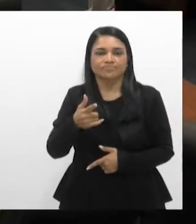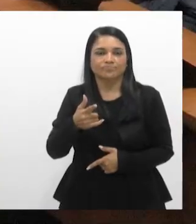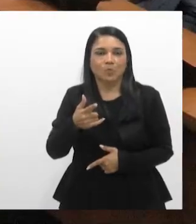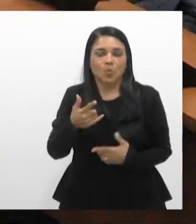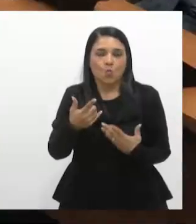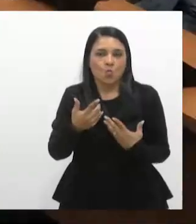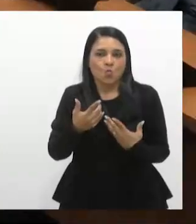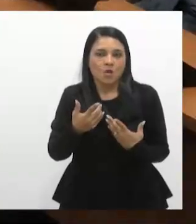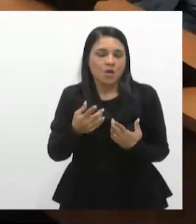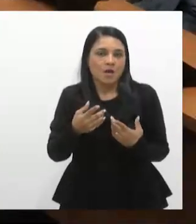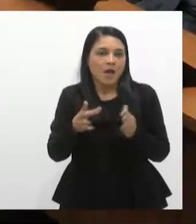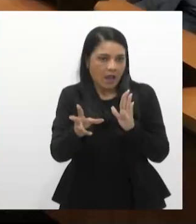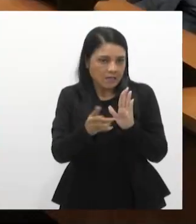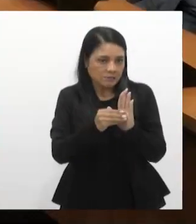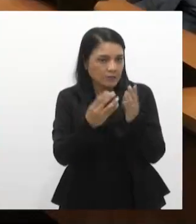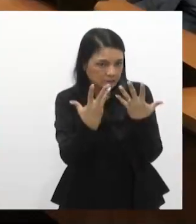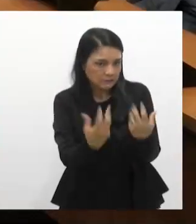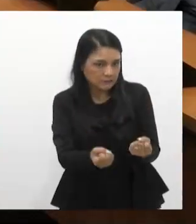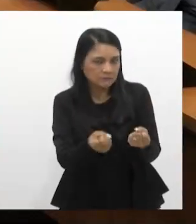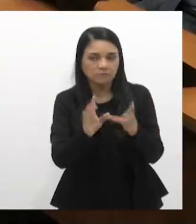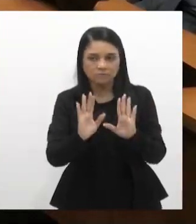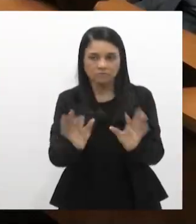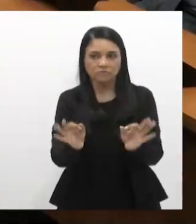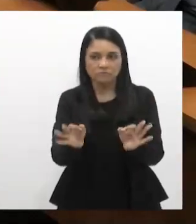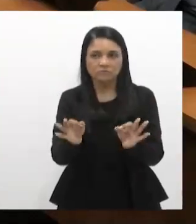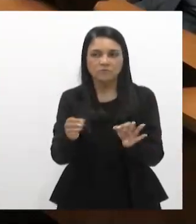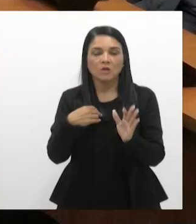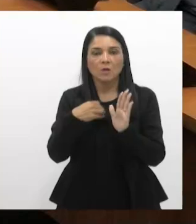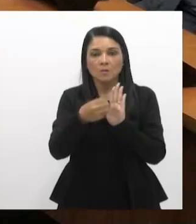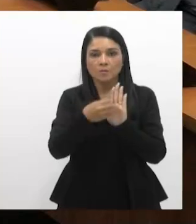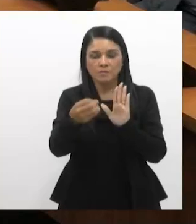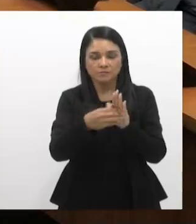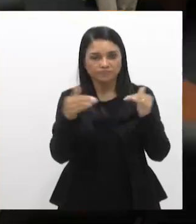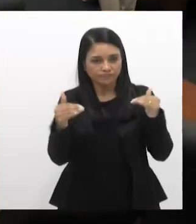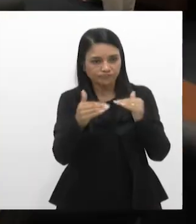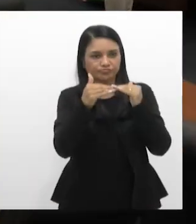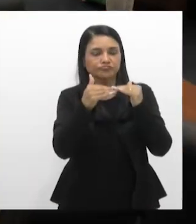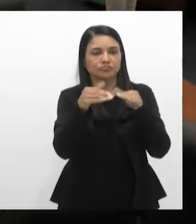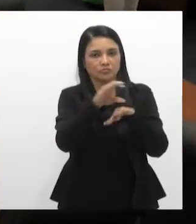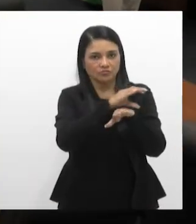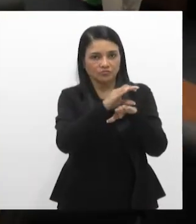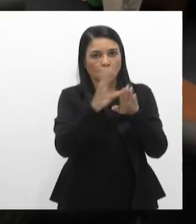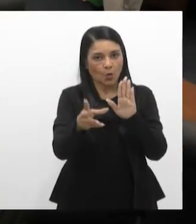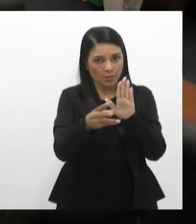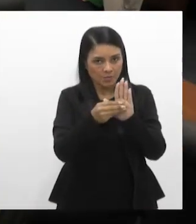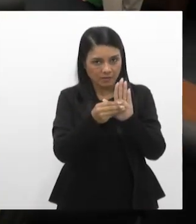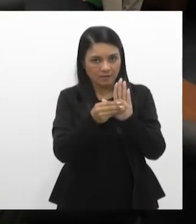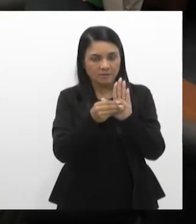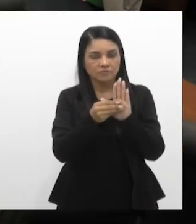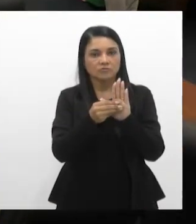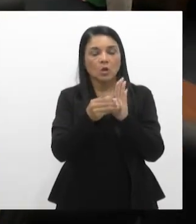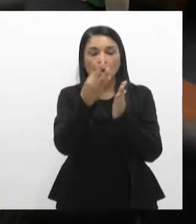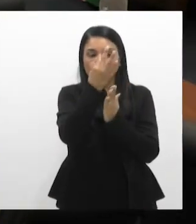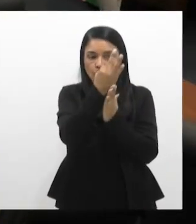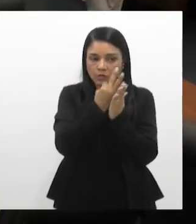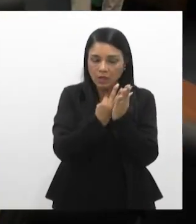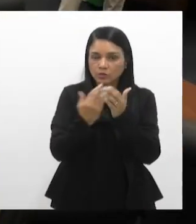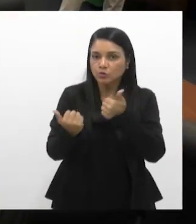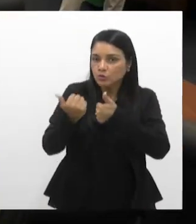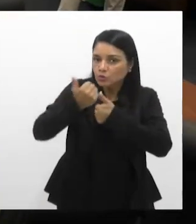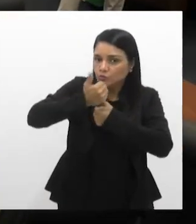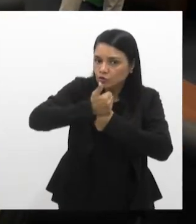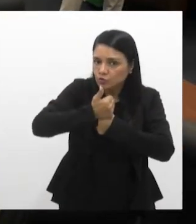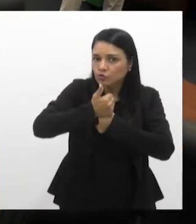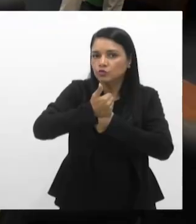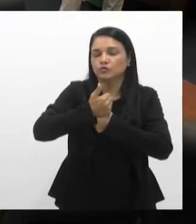as demais emendas sim. Ah, tá. E aí a minha sugestão, presidente, é dar o parecer pela constitucionalidade com emendas e a gente construir o texto do substitutivo juntos,